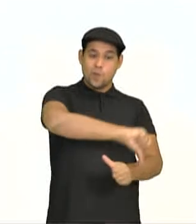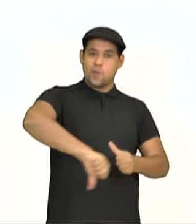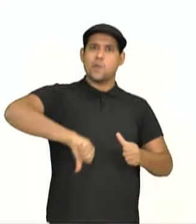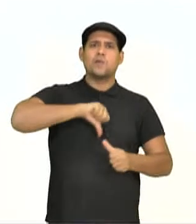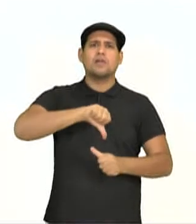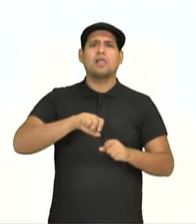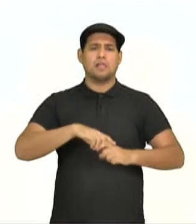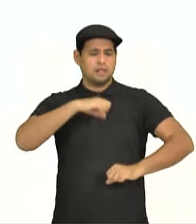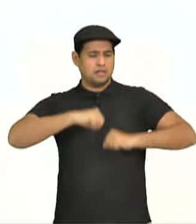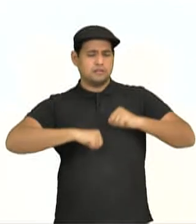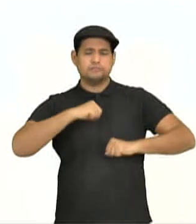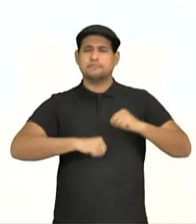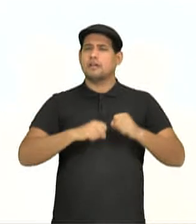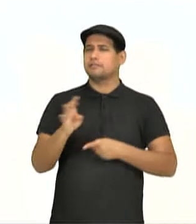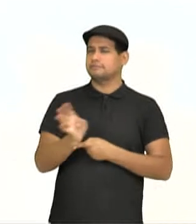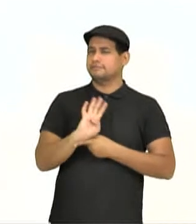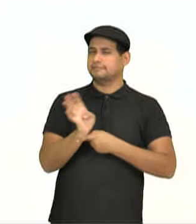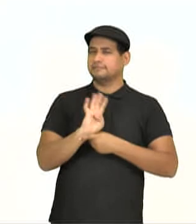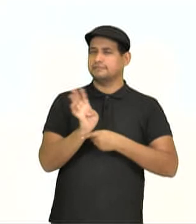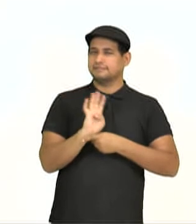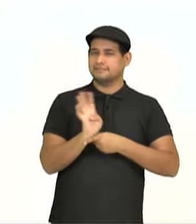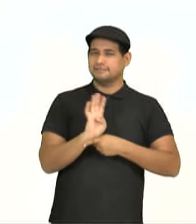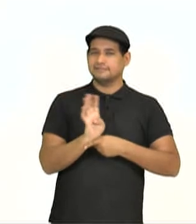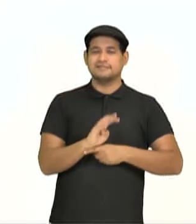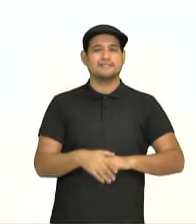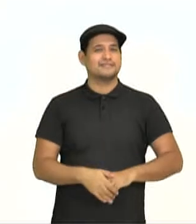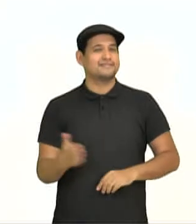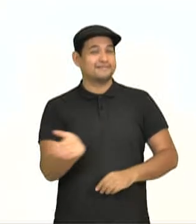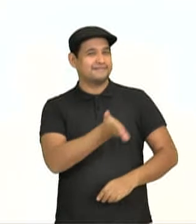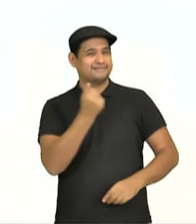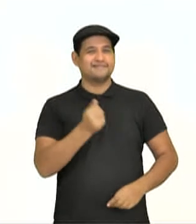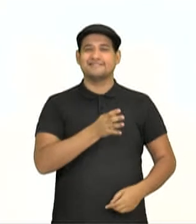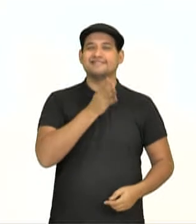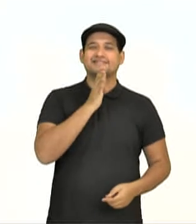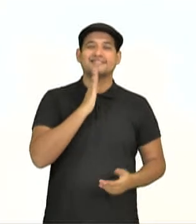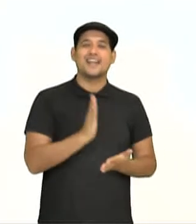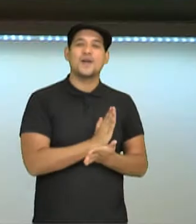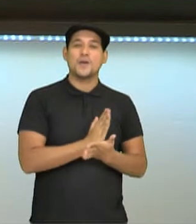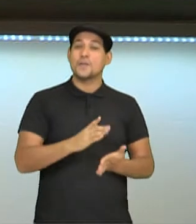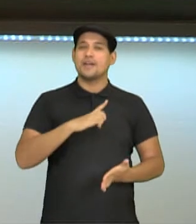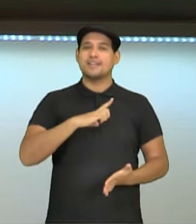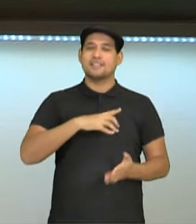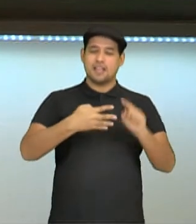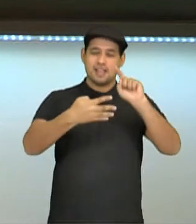revolucionaram a indústria cinematográfica. Vamos conhecer algumas